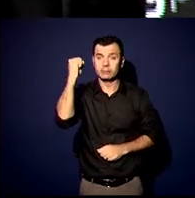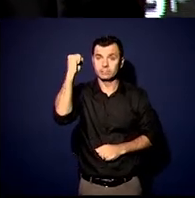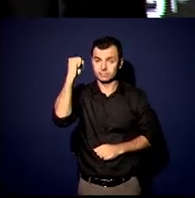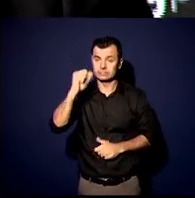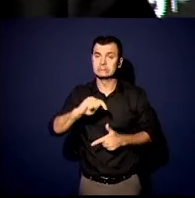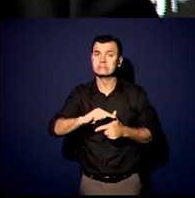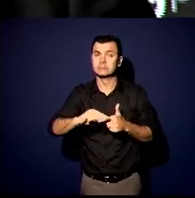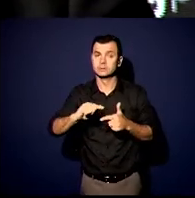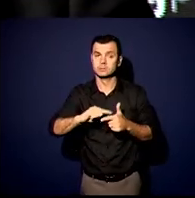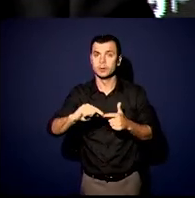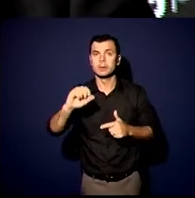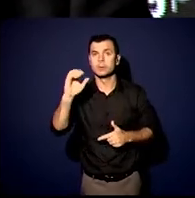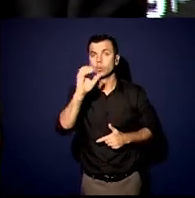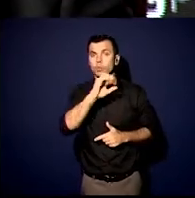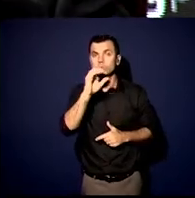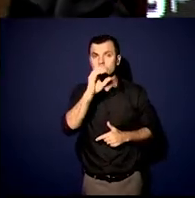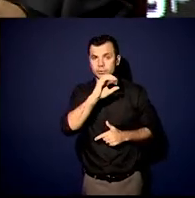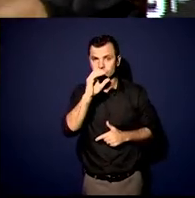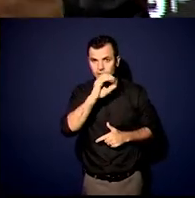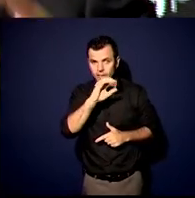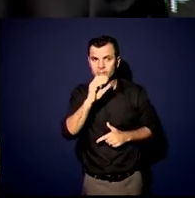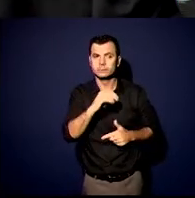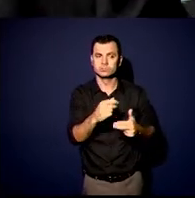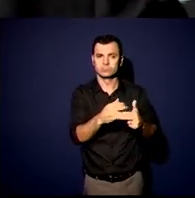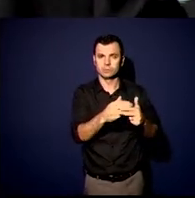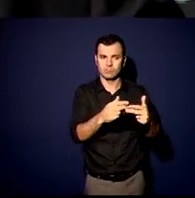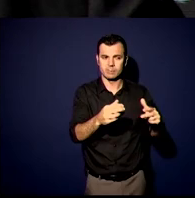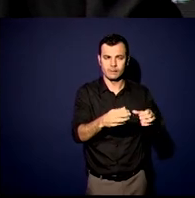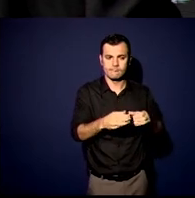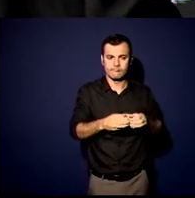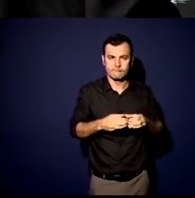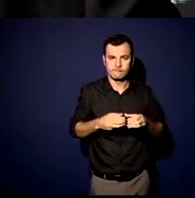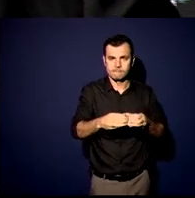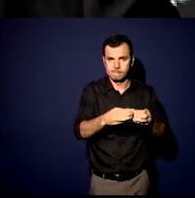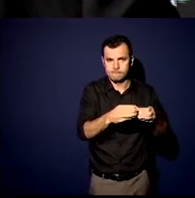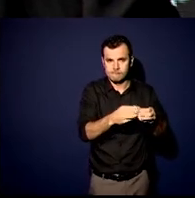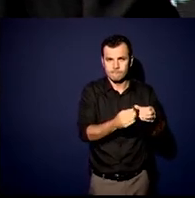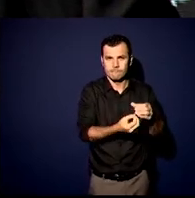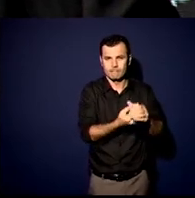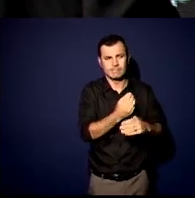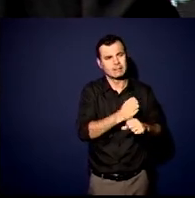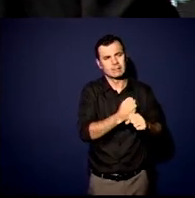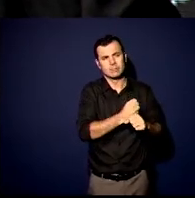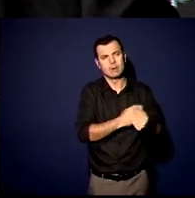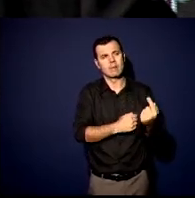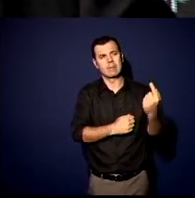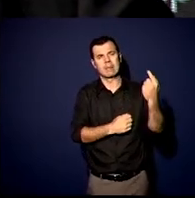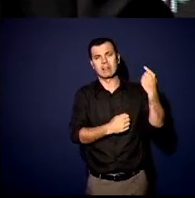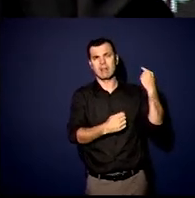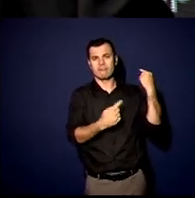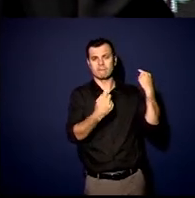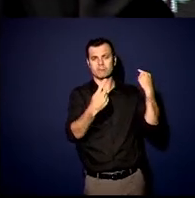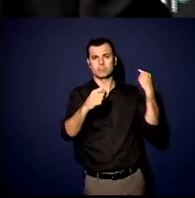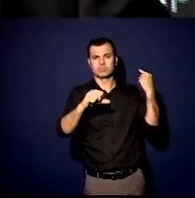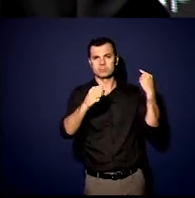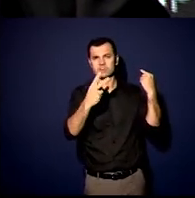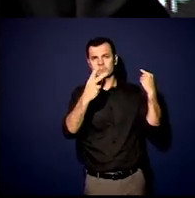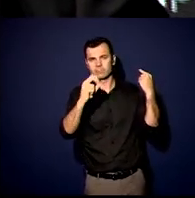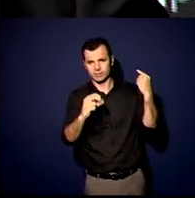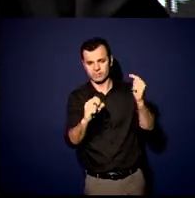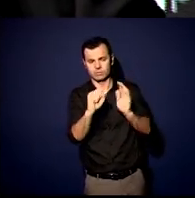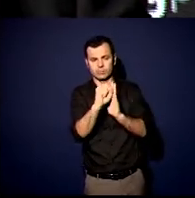emergência ou ressurgimento de etos típicos dos anos 20 30 do século 20